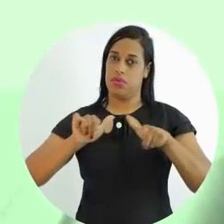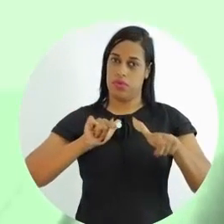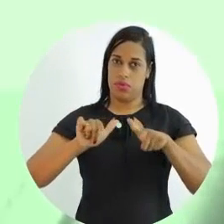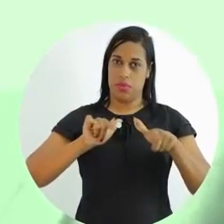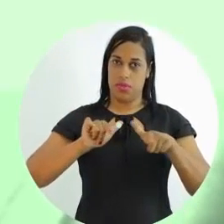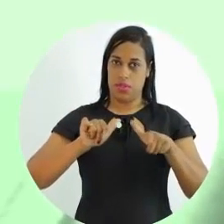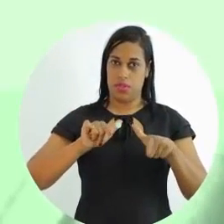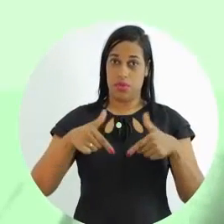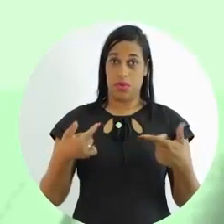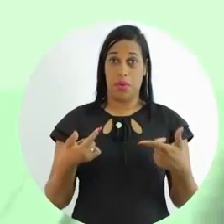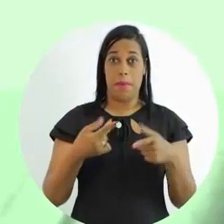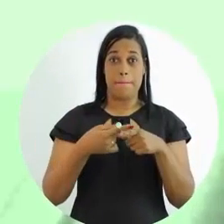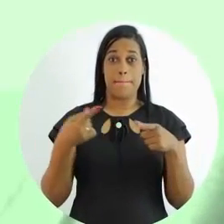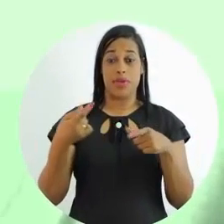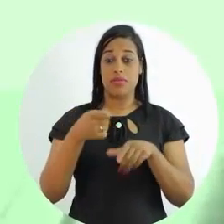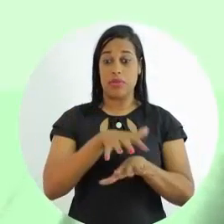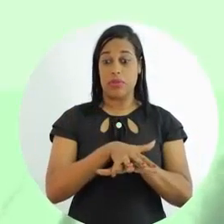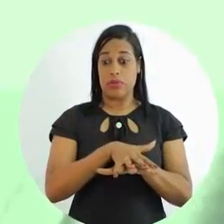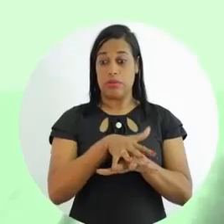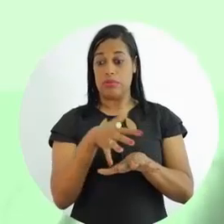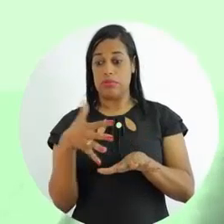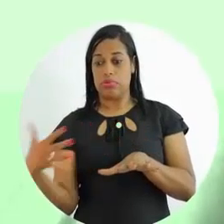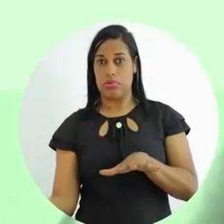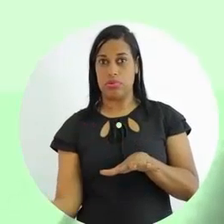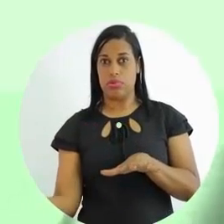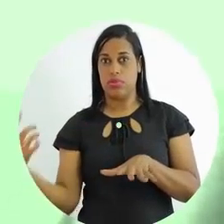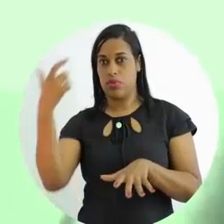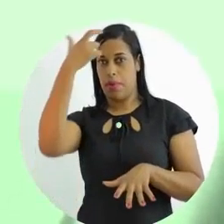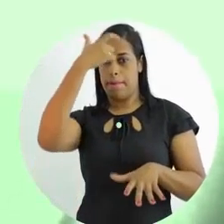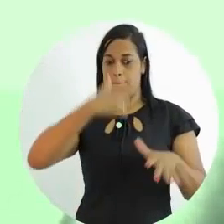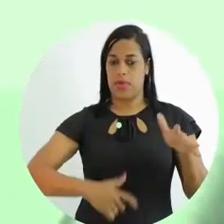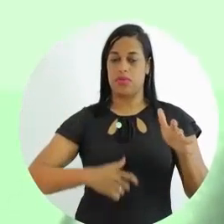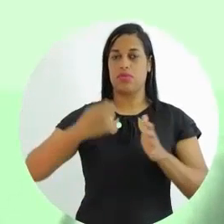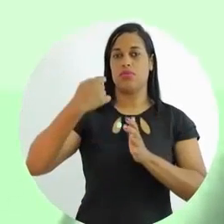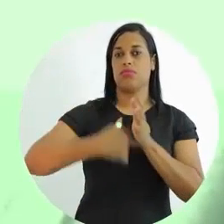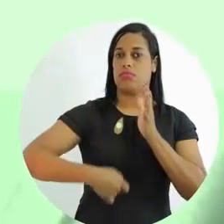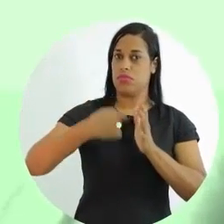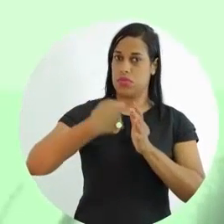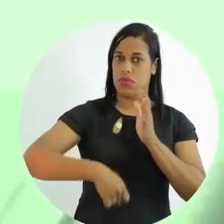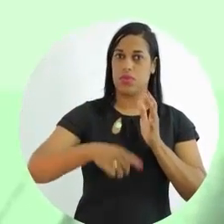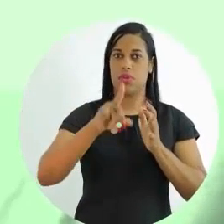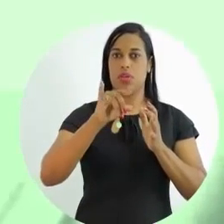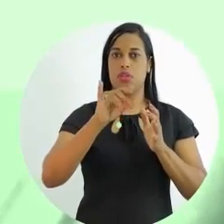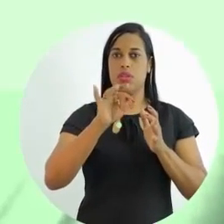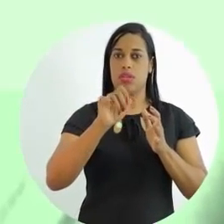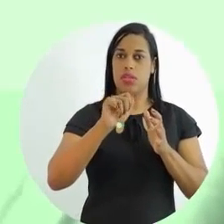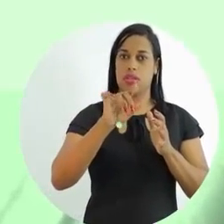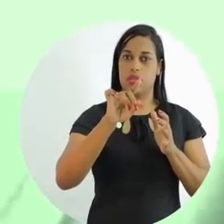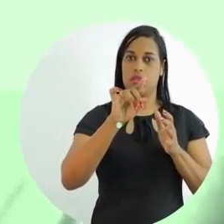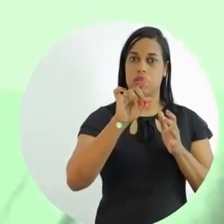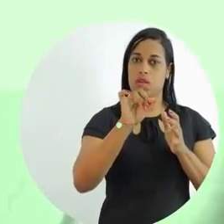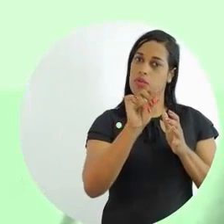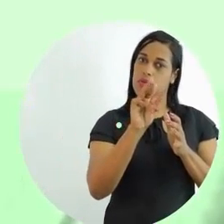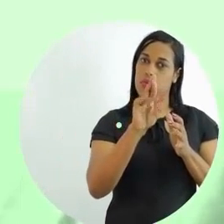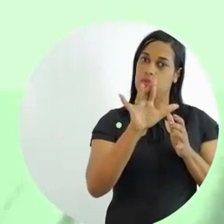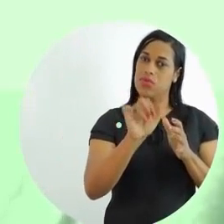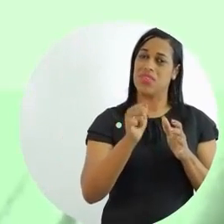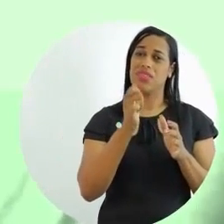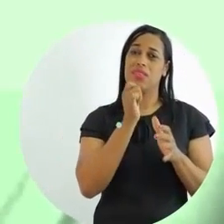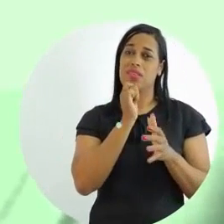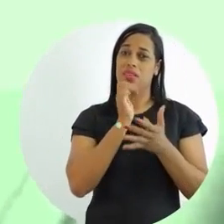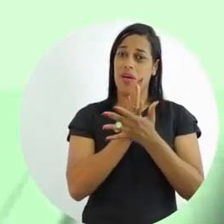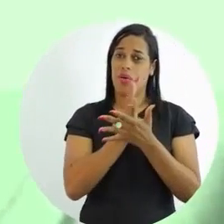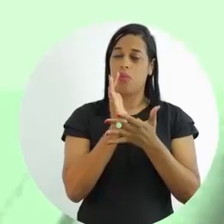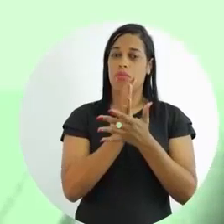trabalhador, no entanto, não excluindo toda a sua postura autoritária e ditatorial e, em alguns momentos, até